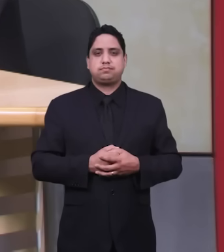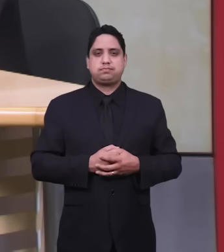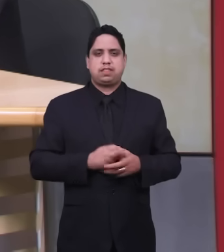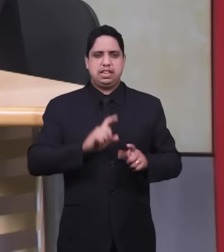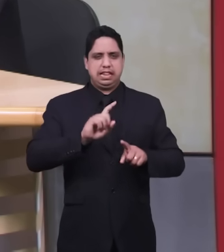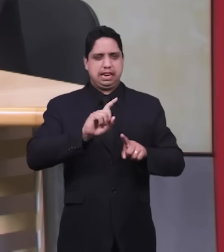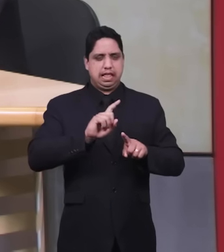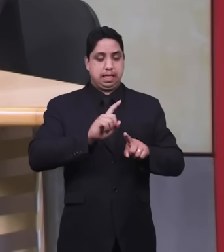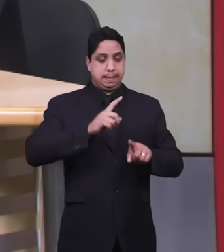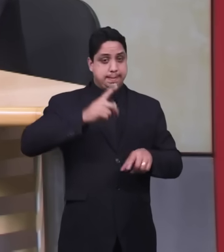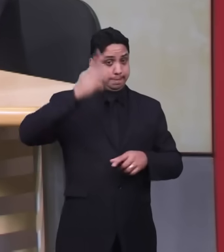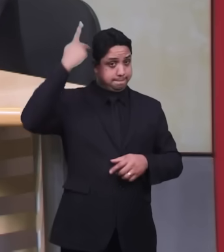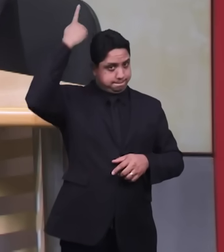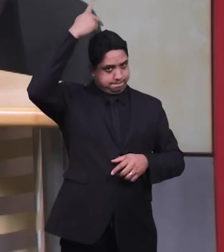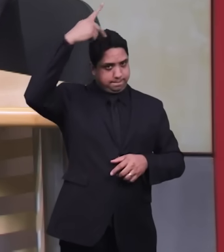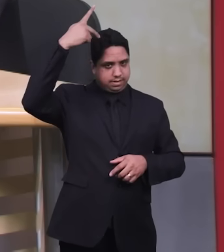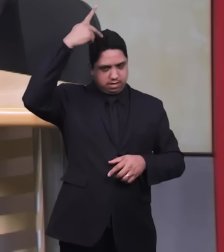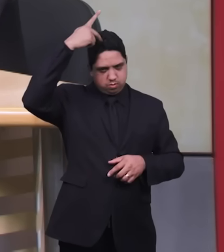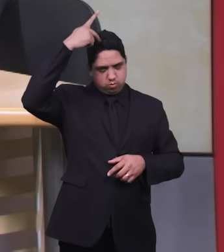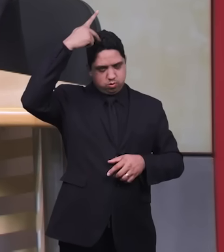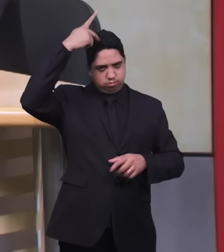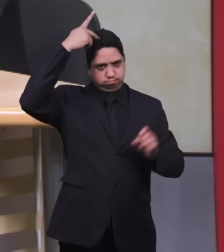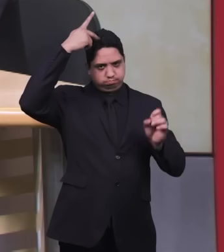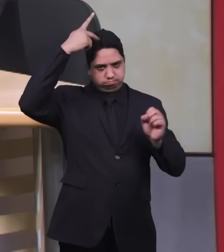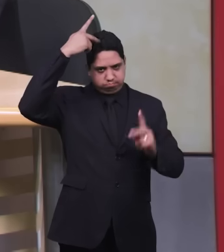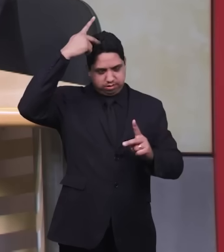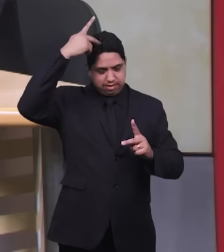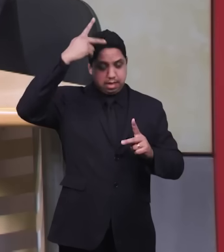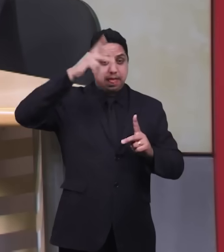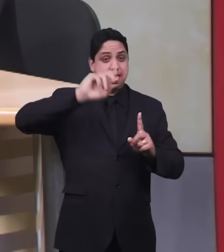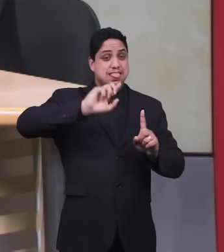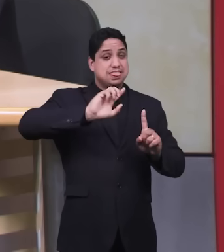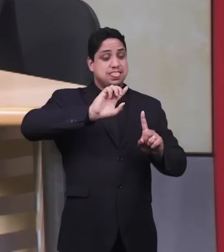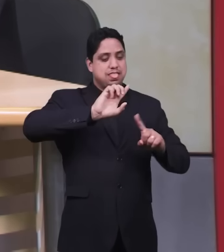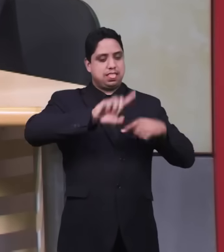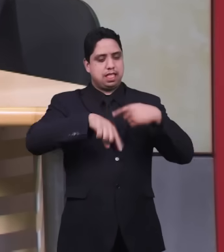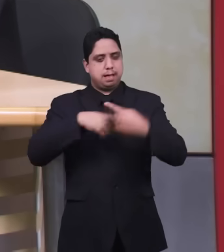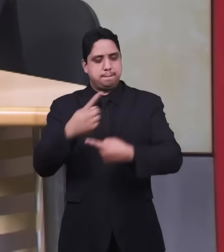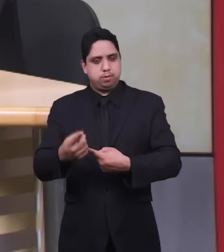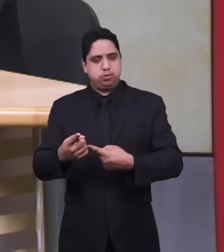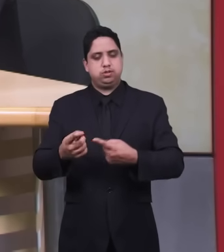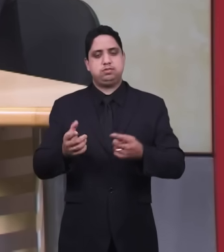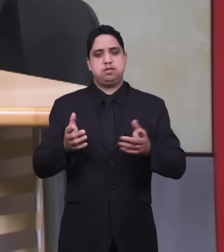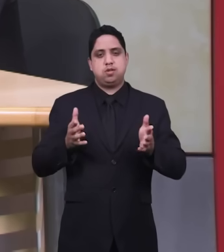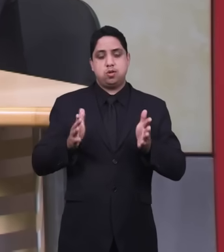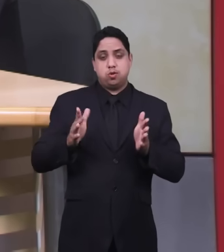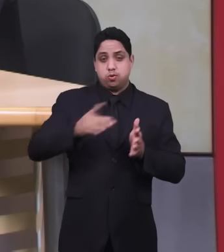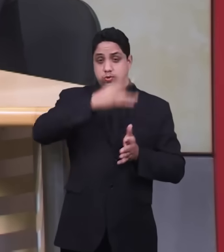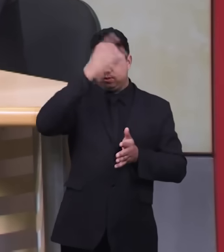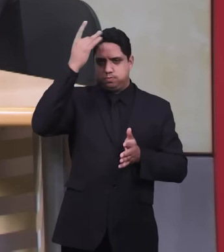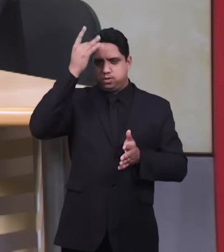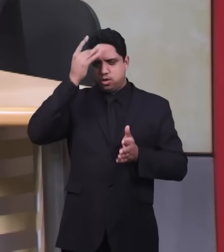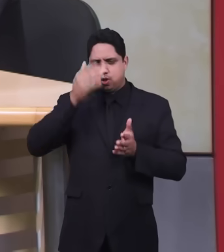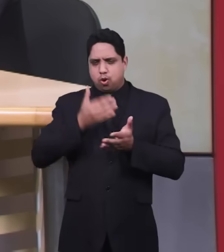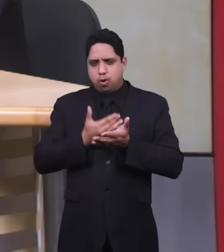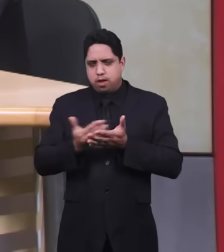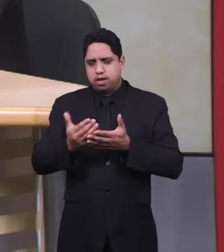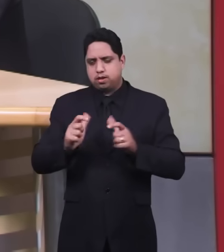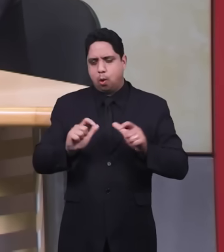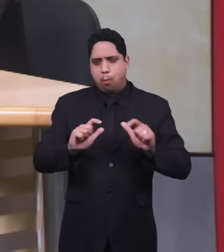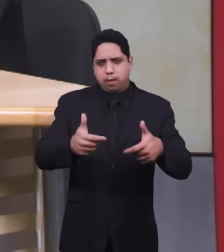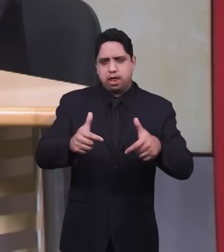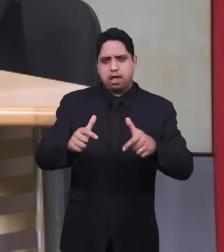depois do Pentecostes, a figura, já no período do Espírito Santo, né, do batismo com o Espírito Santo,